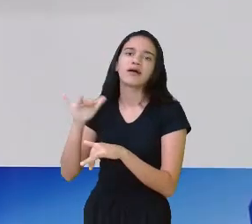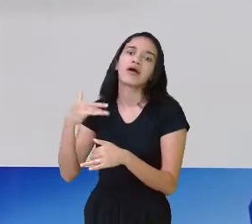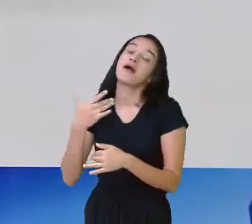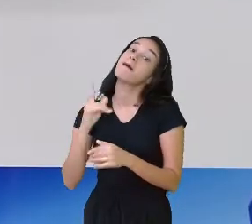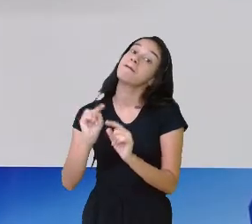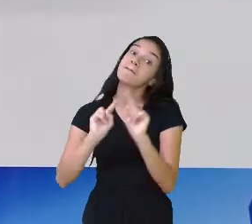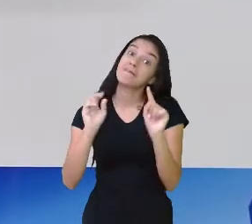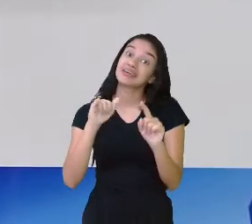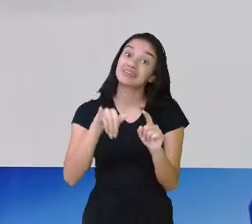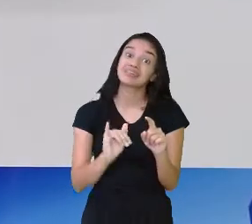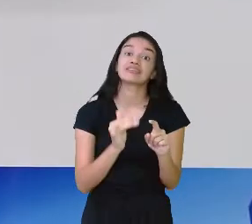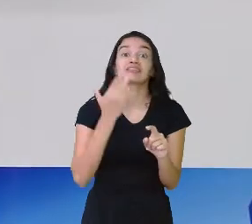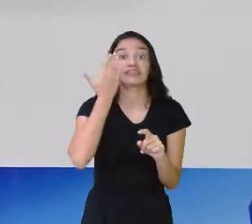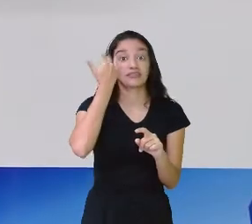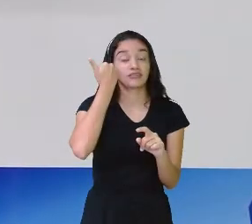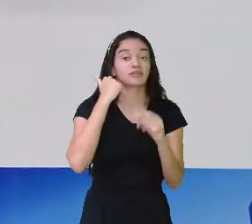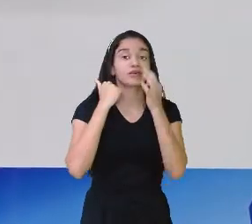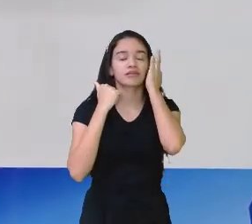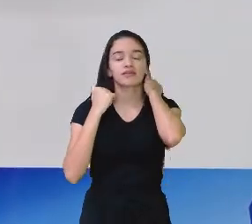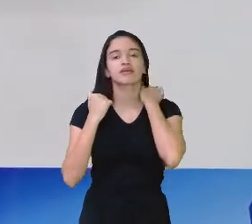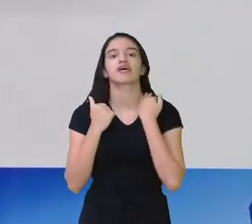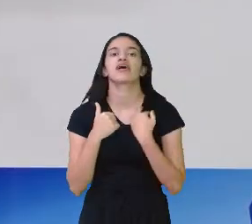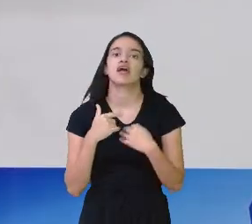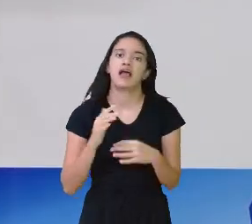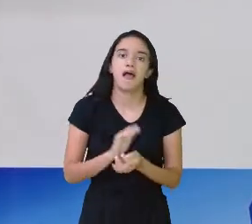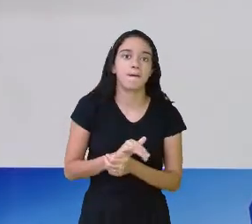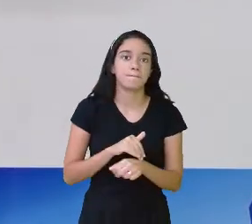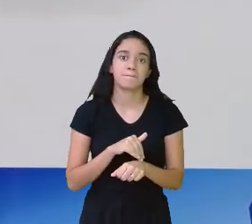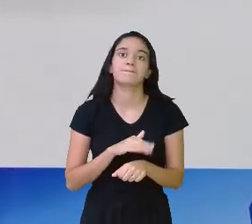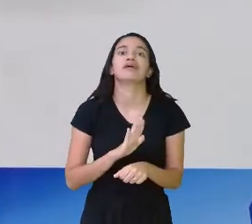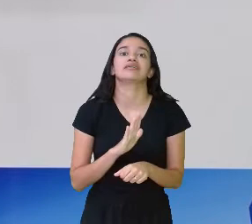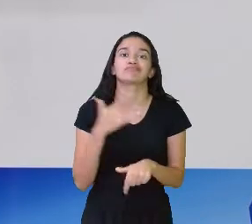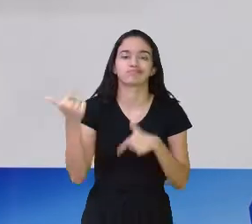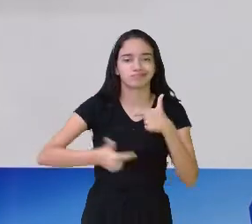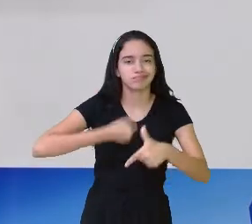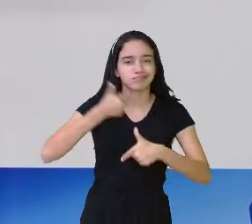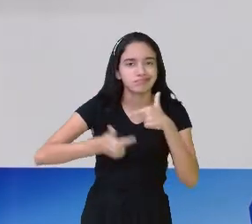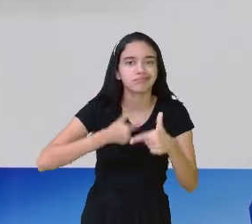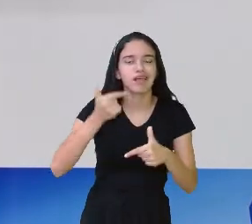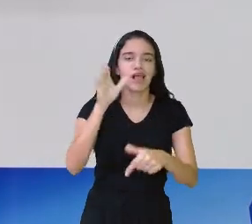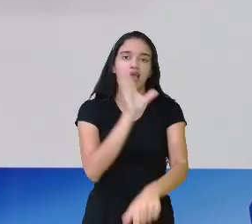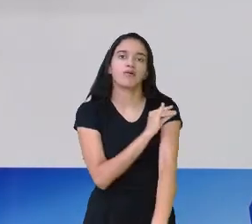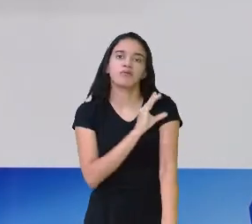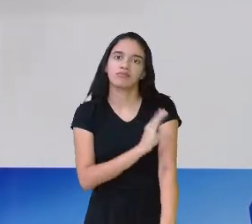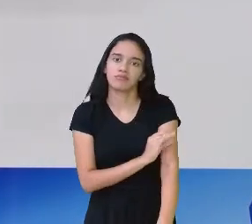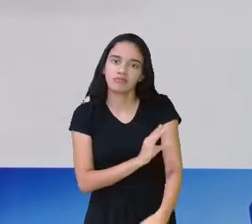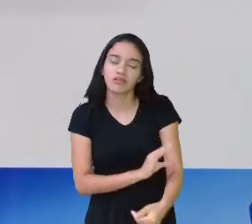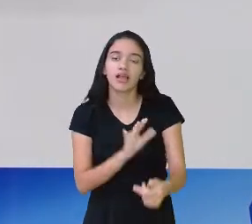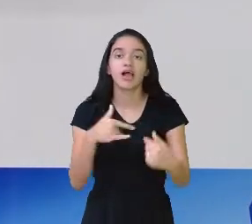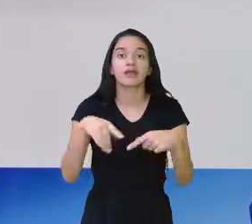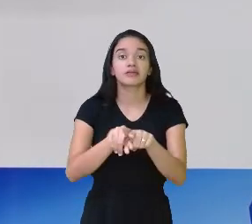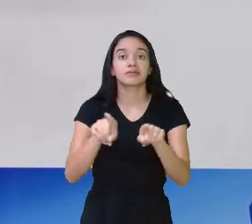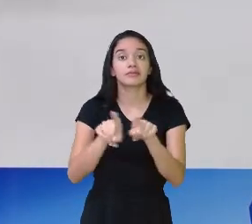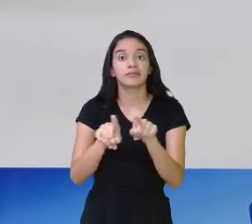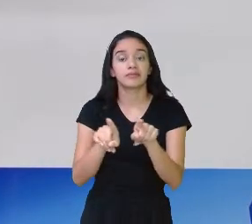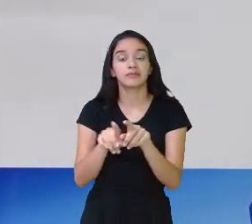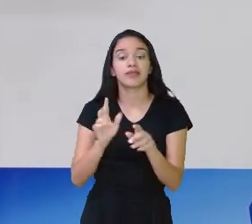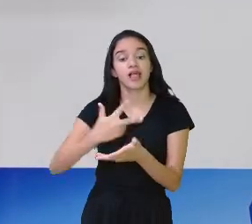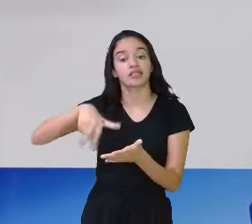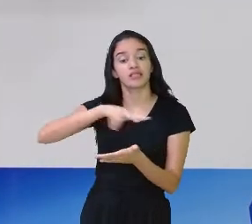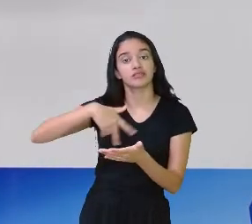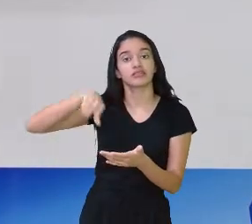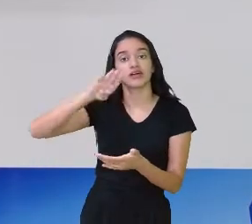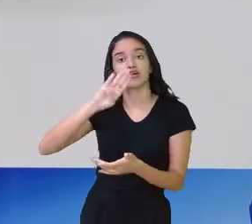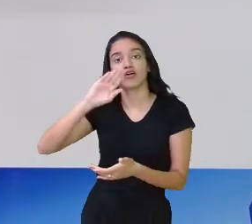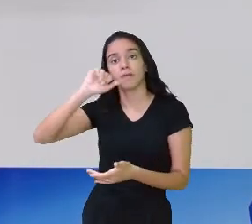bem soubessem, fariam dança. Demanda muito mais trabalho muscular para você dançar balé clássico do que